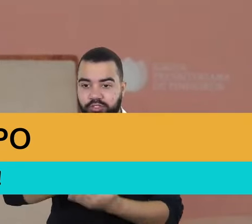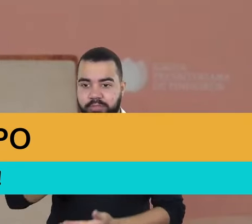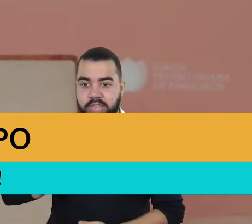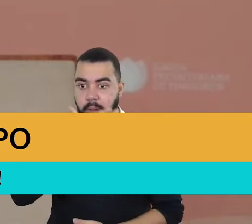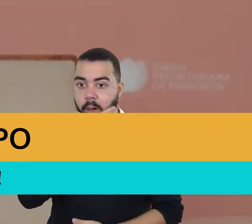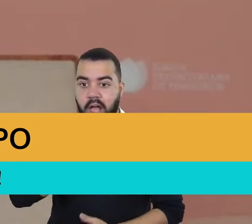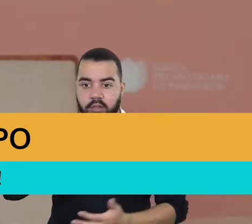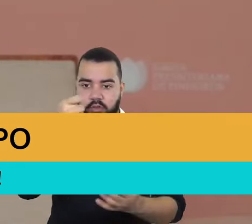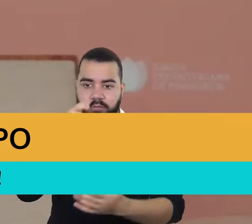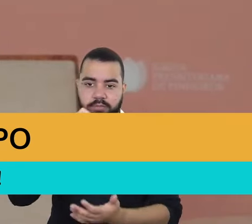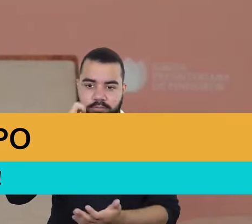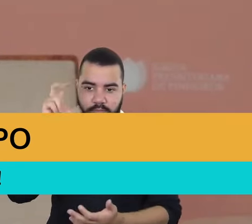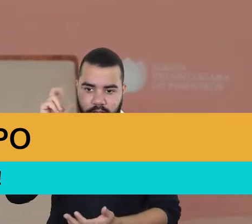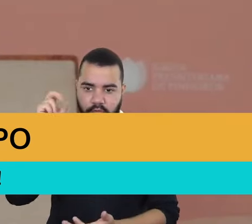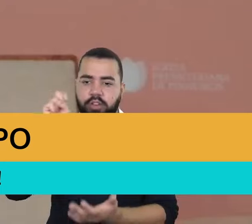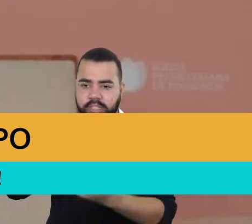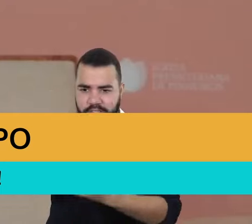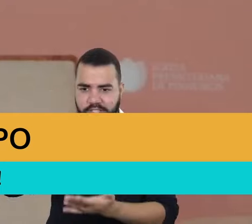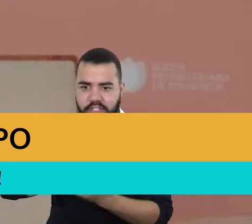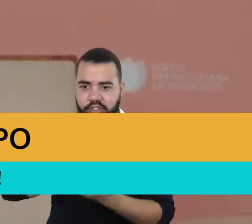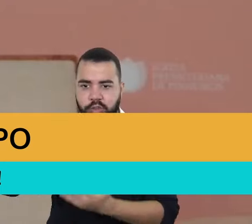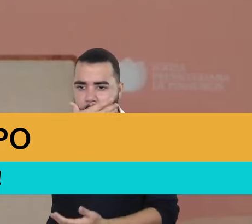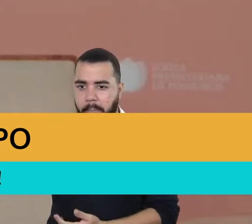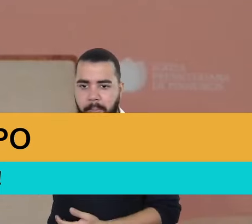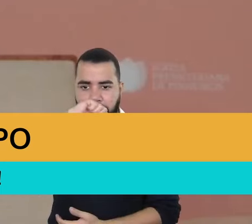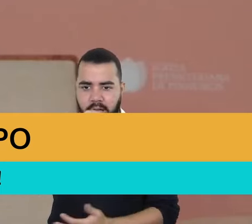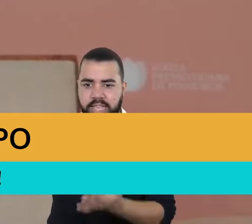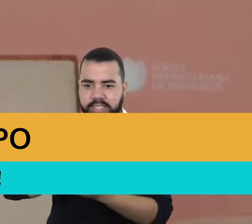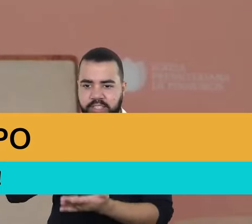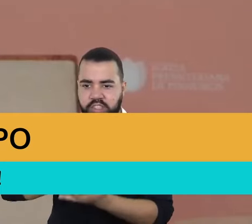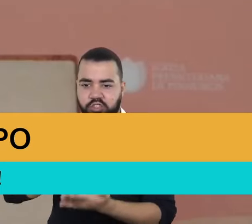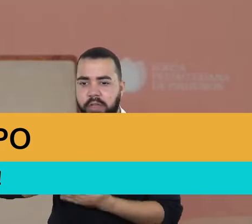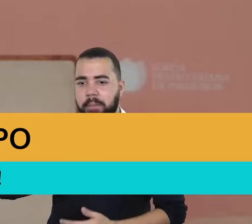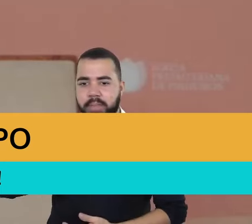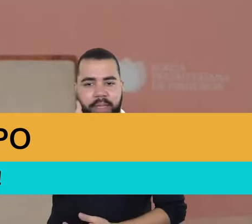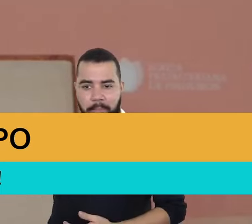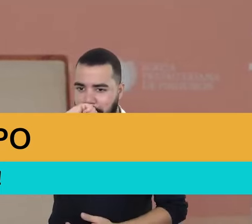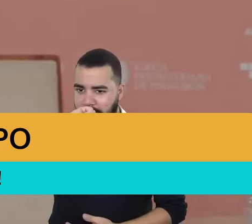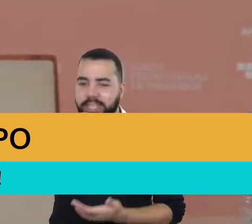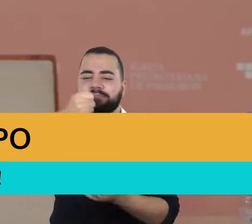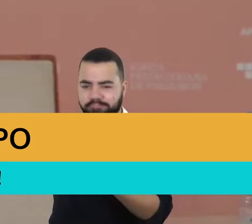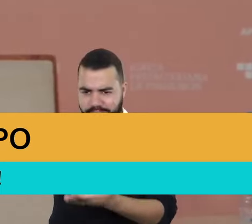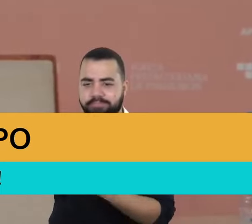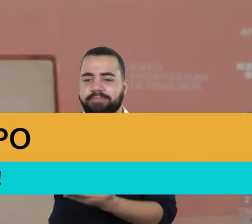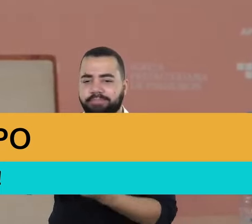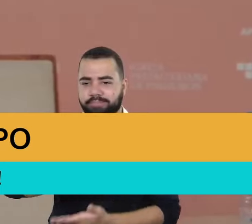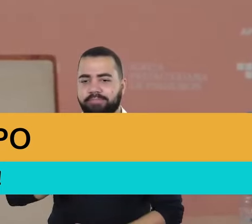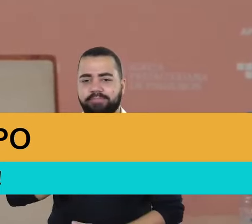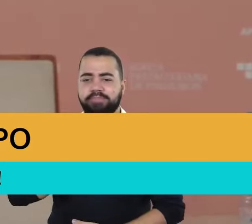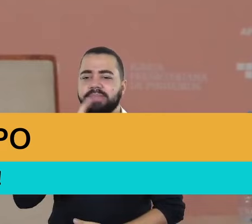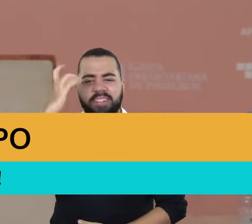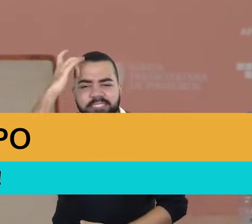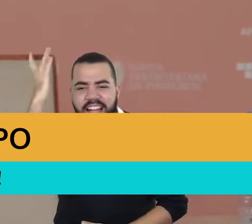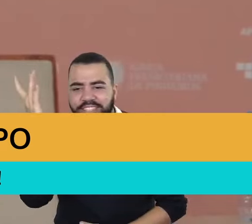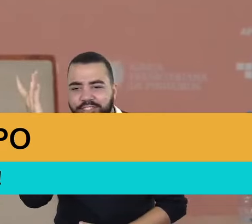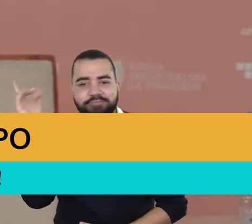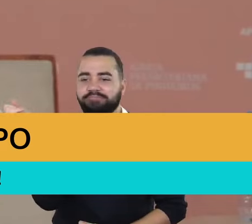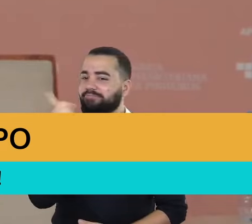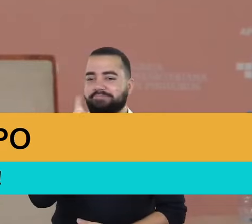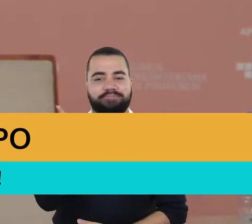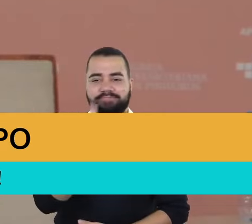avô que insistiu em mim. Um pai que insistiu em mim. E uma mãe que insistiu em mim. Porque não foi fácil. Eu